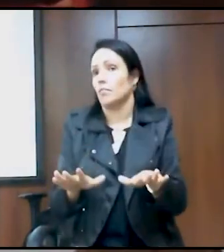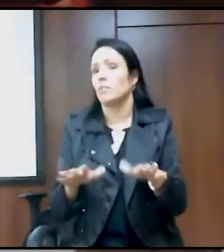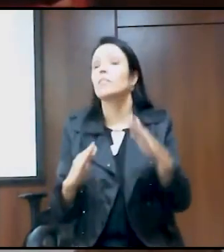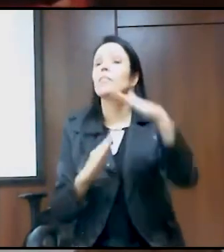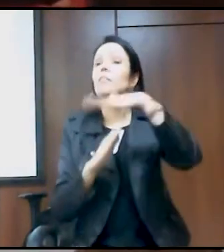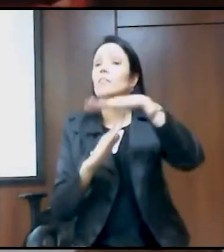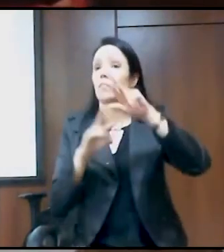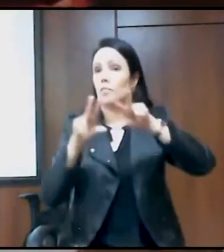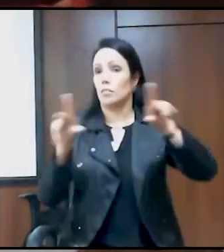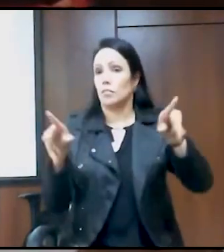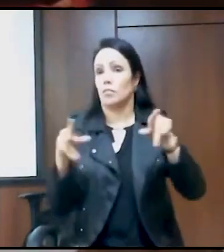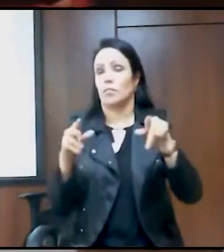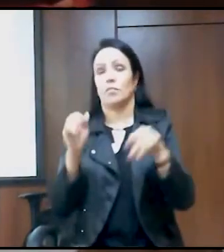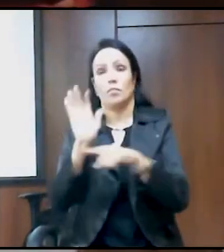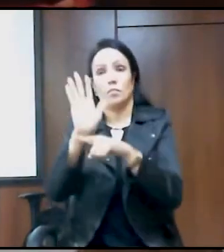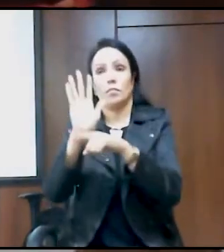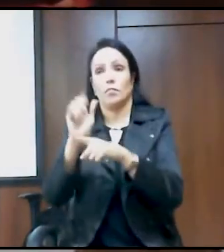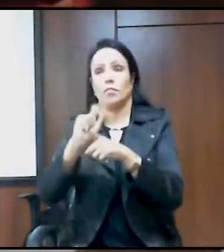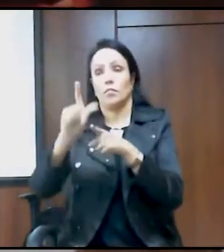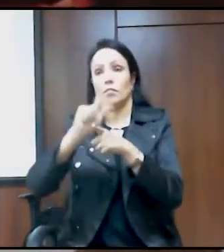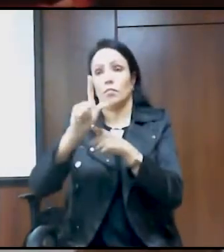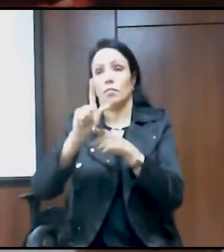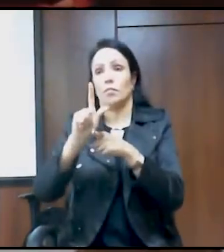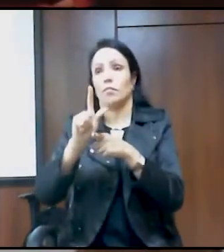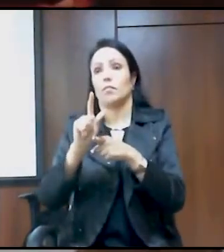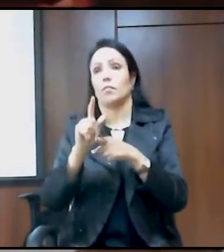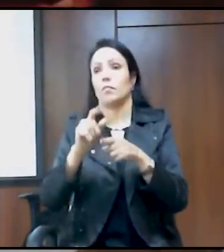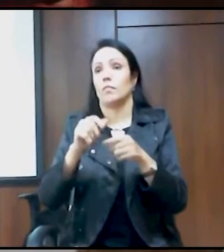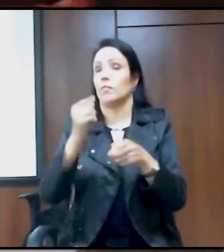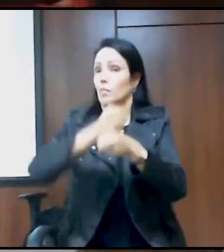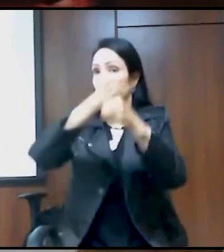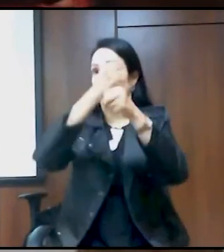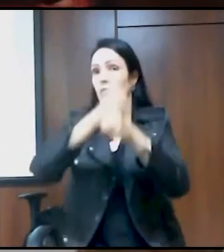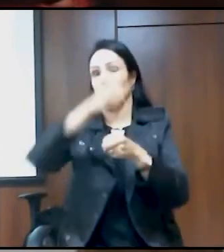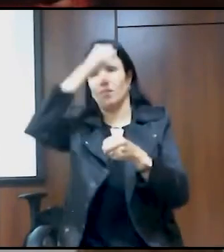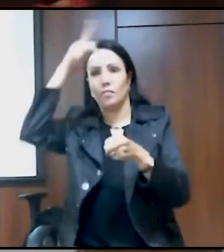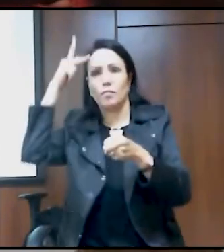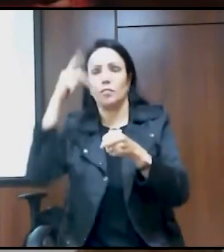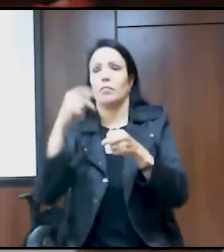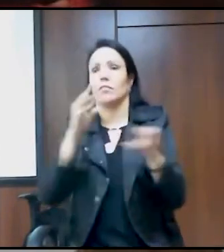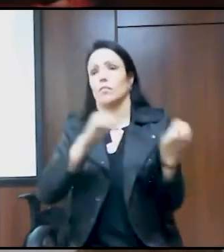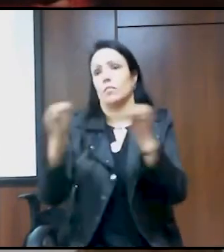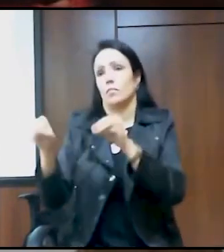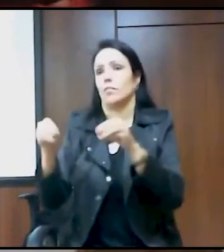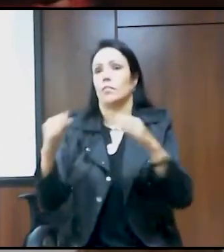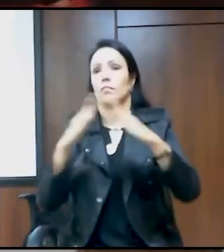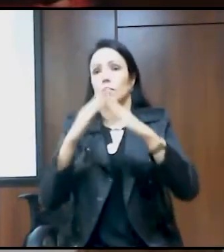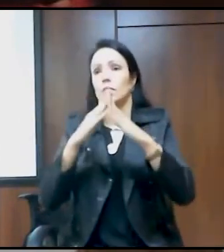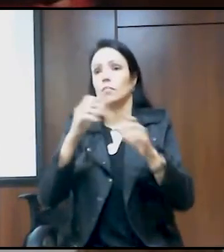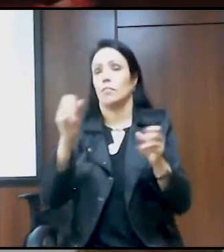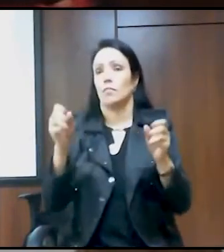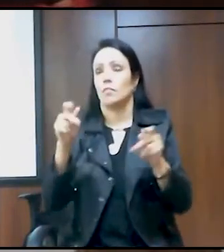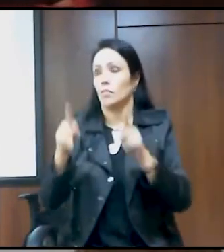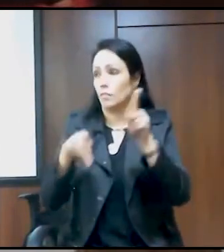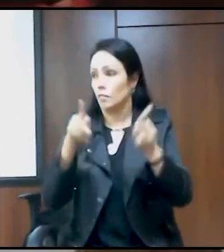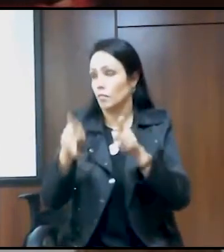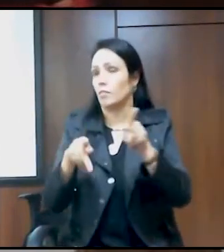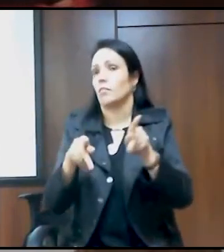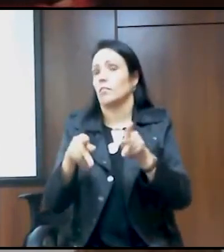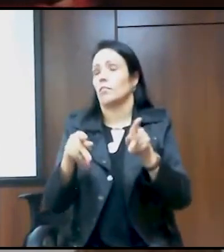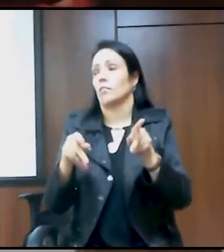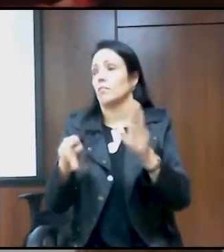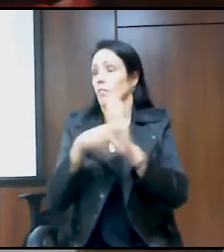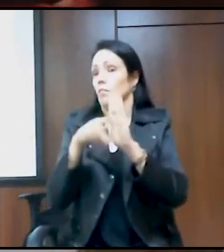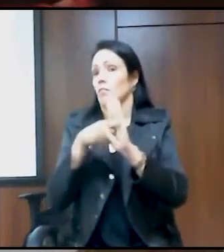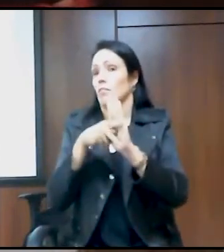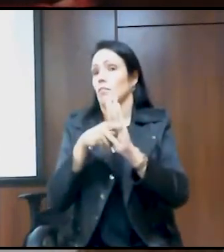atendimento do auxílio aluguel, as 2 primeiras que são por obras da prefeitura, remoção para construção de novas unidades habitacionais, ela está mantida, mas ela